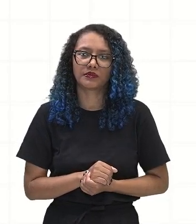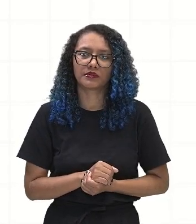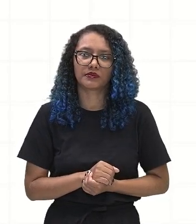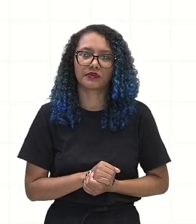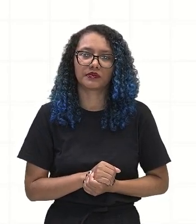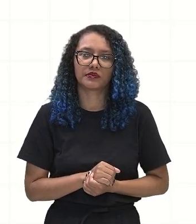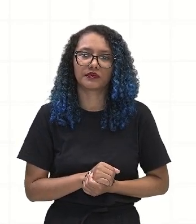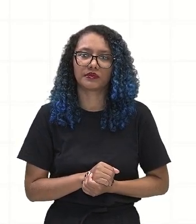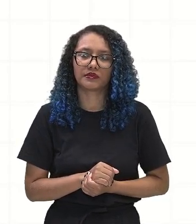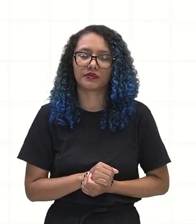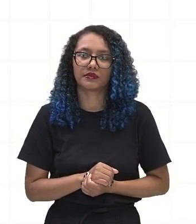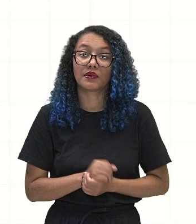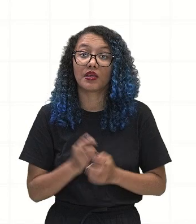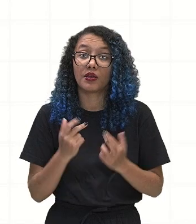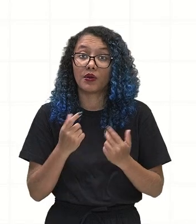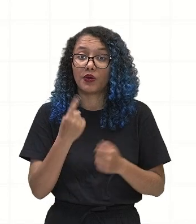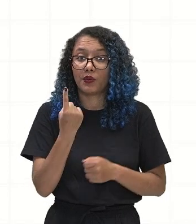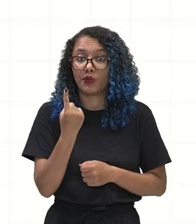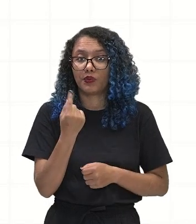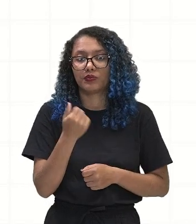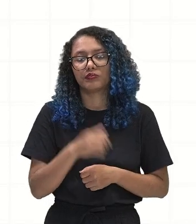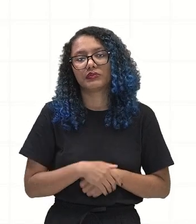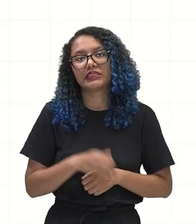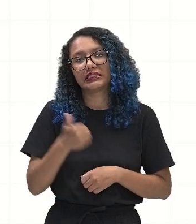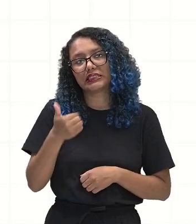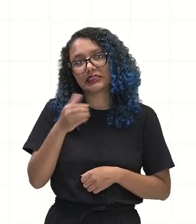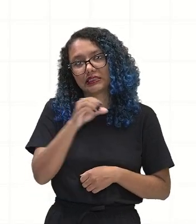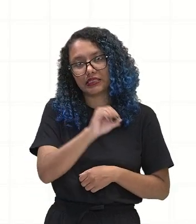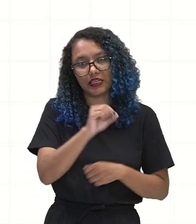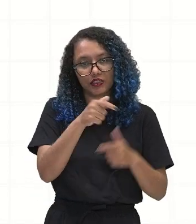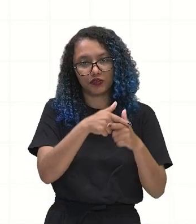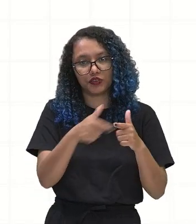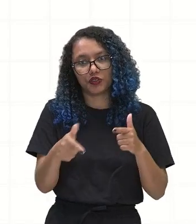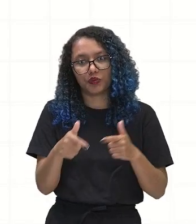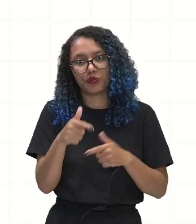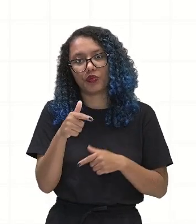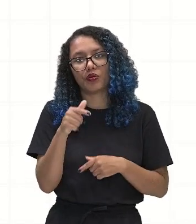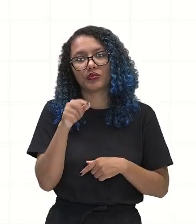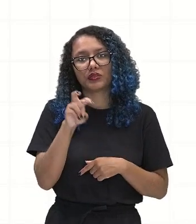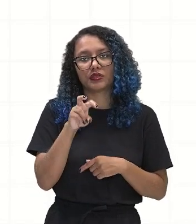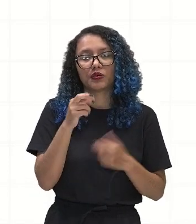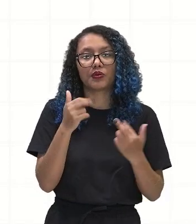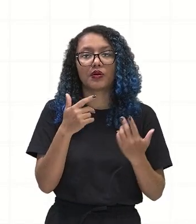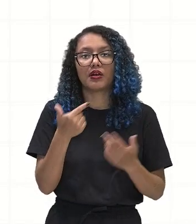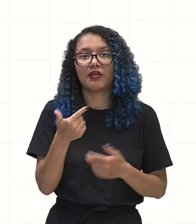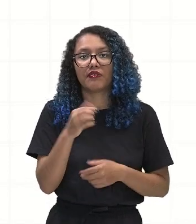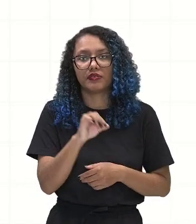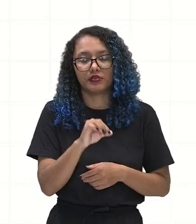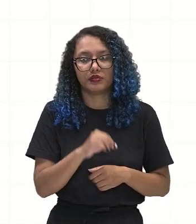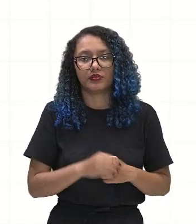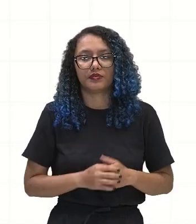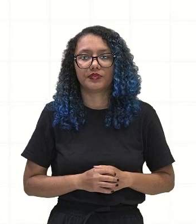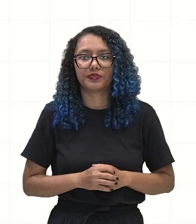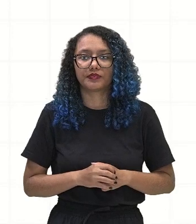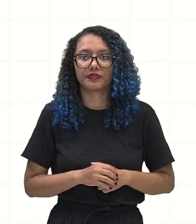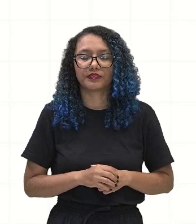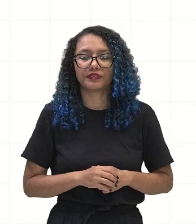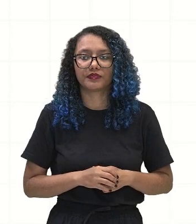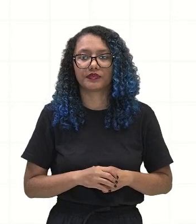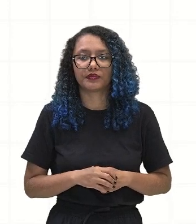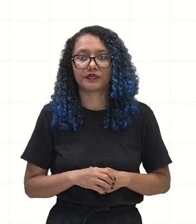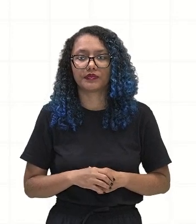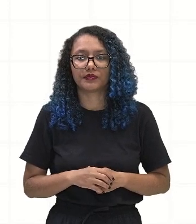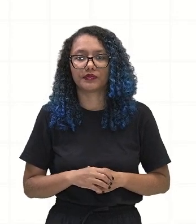1. 100 dividido por 5 é igual a 20, né?